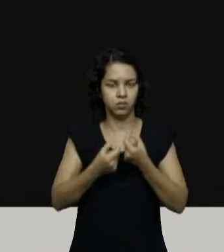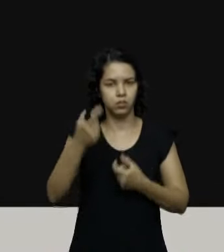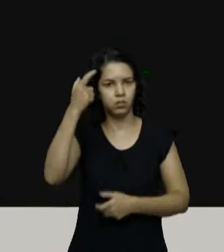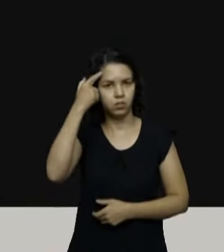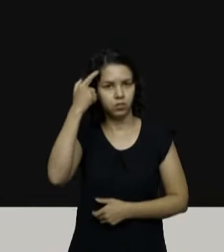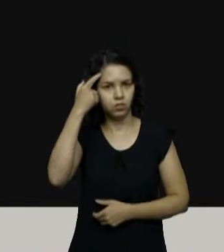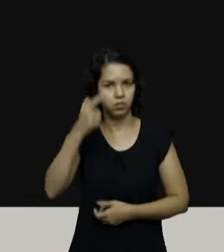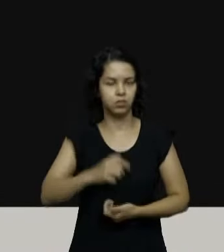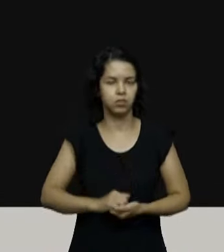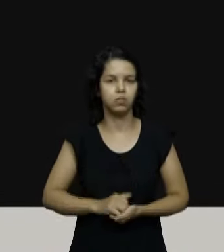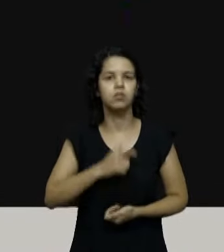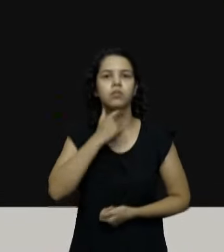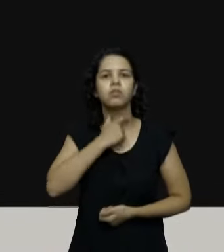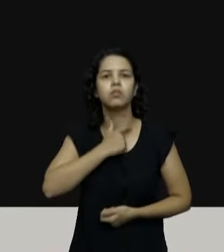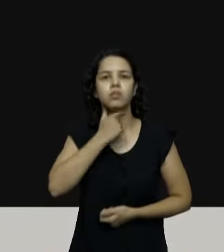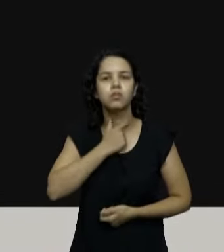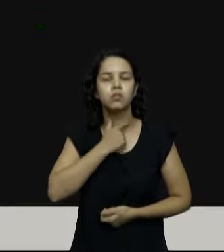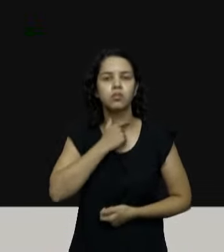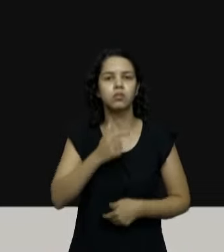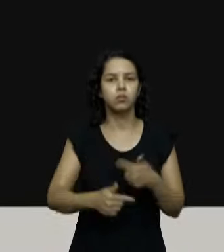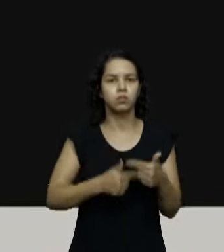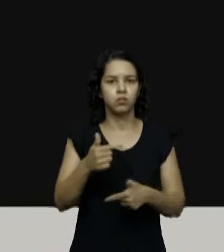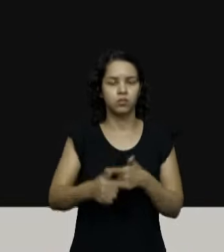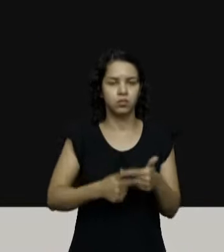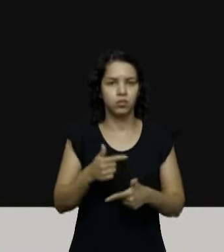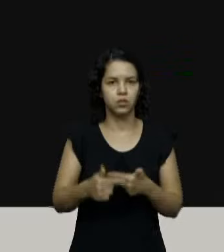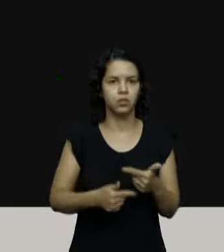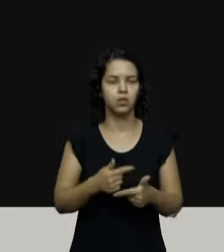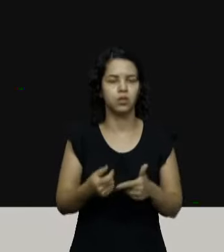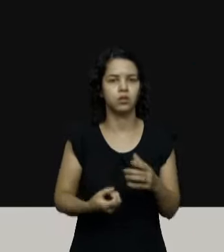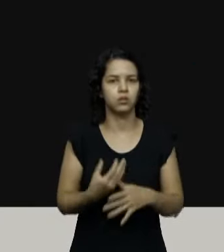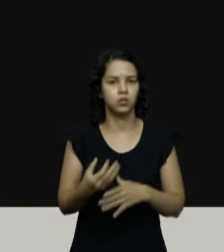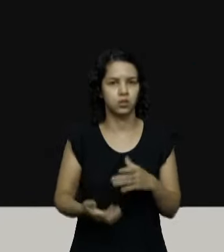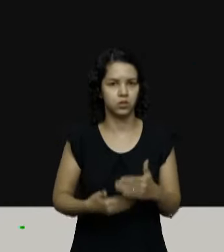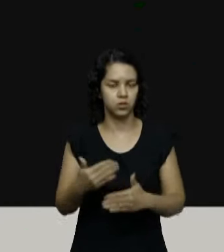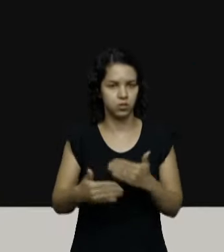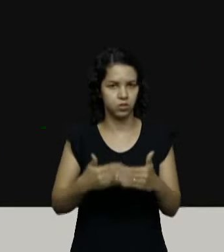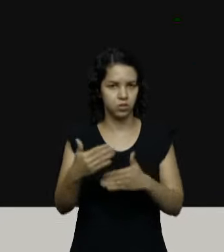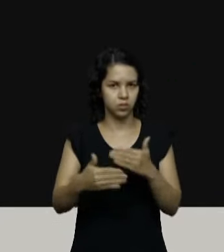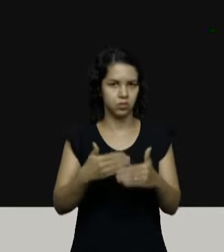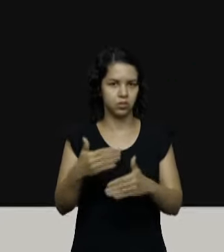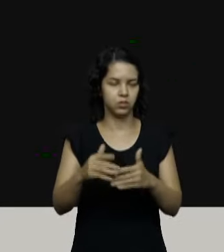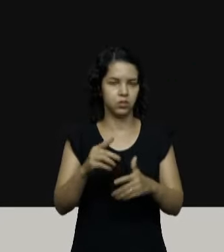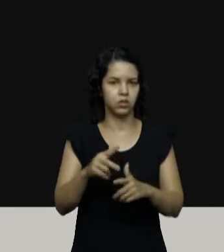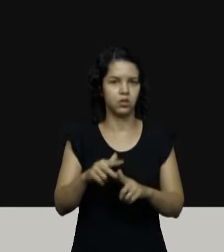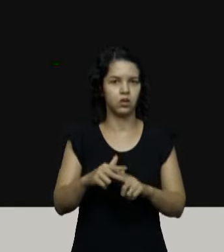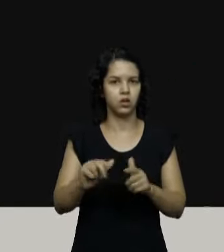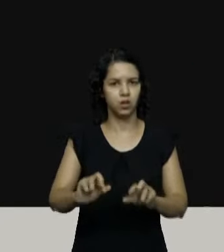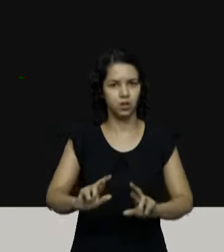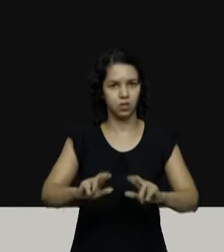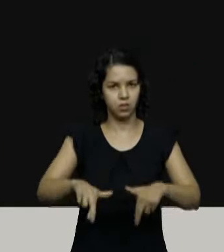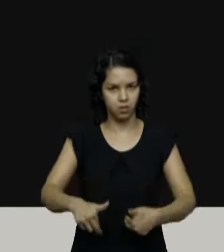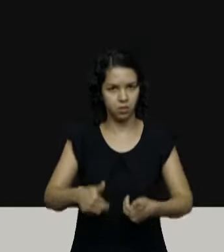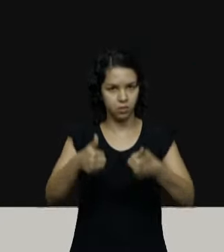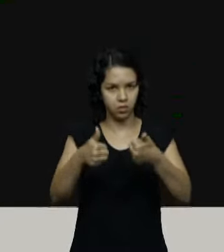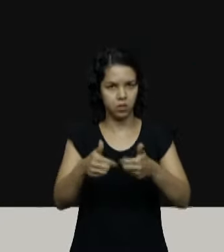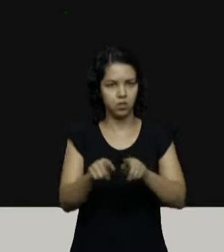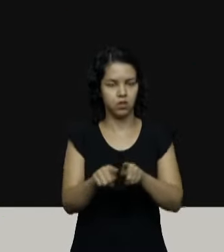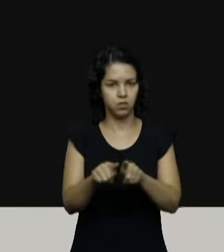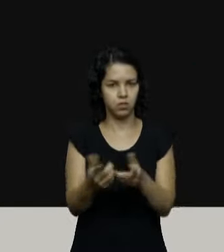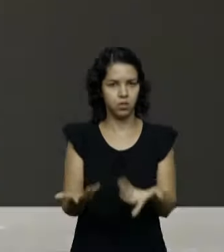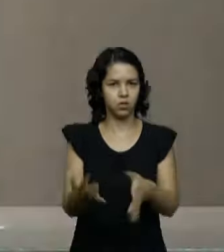e Pescoço pelo trabalho desenvolvido na reabilitação e inclusão social